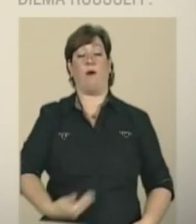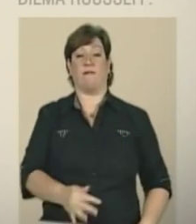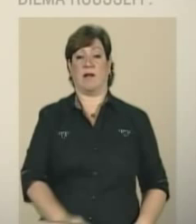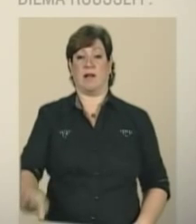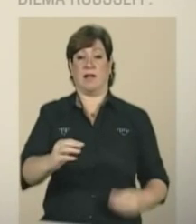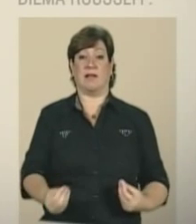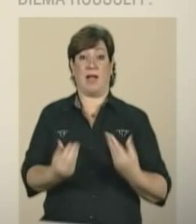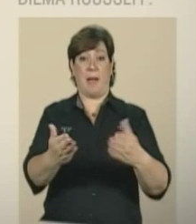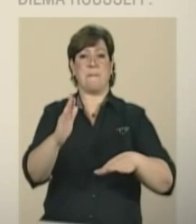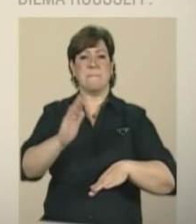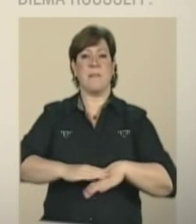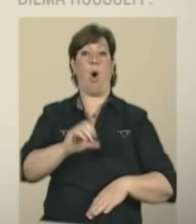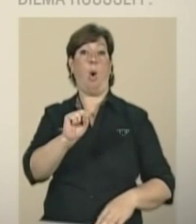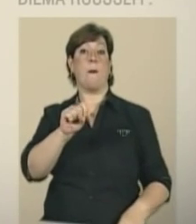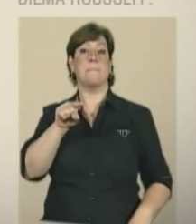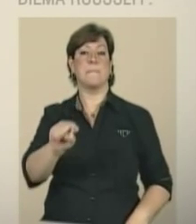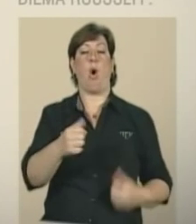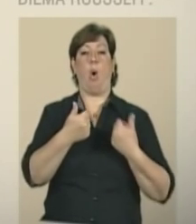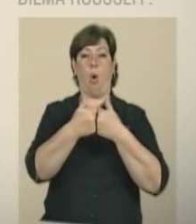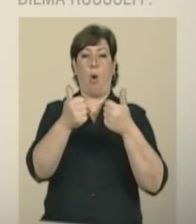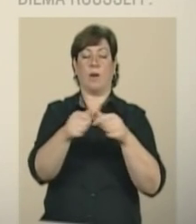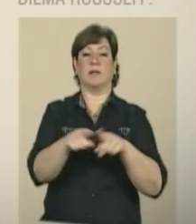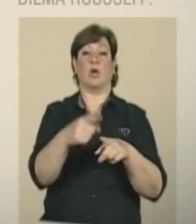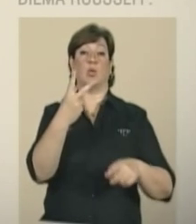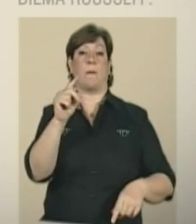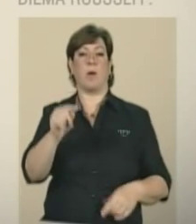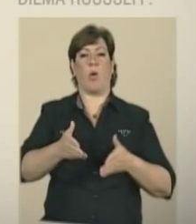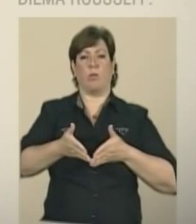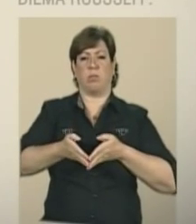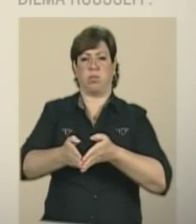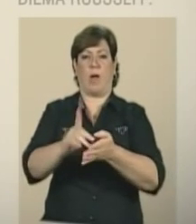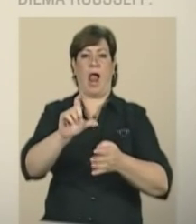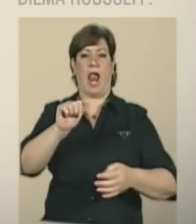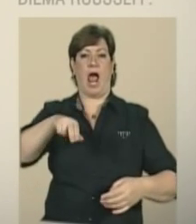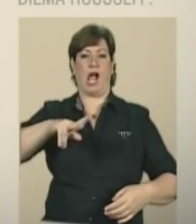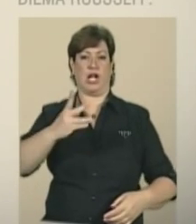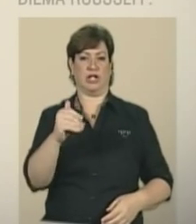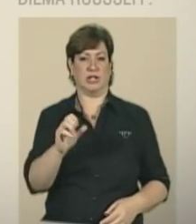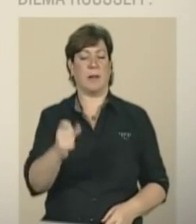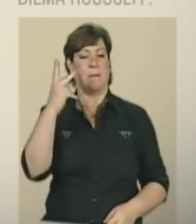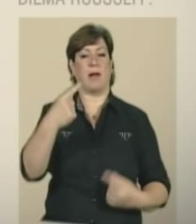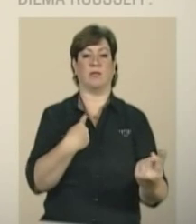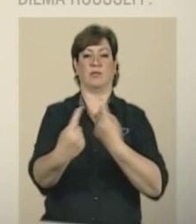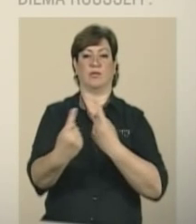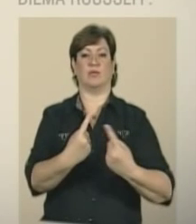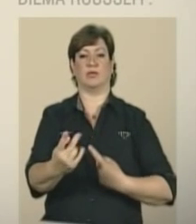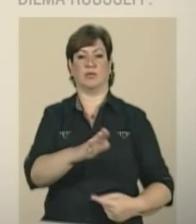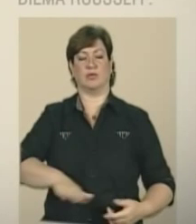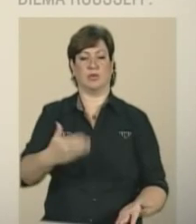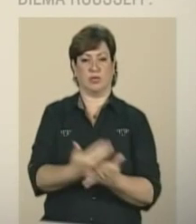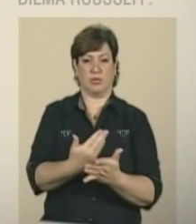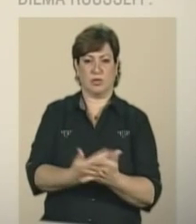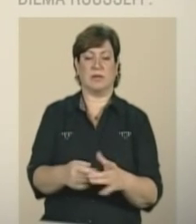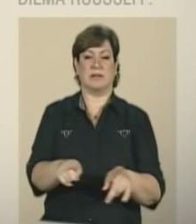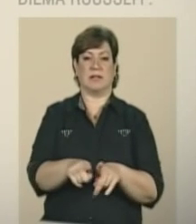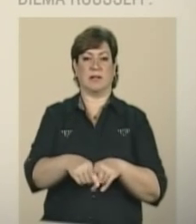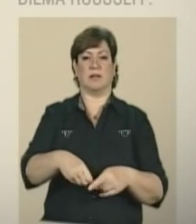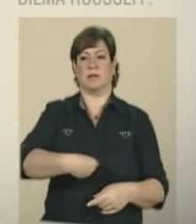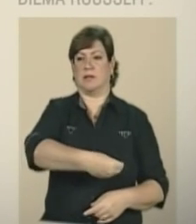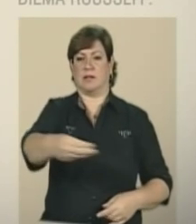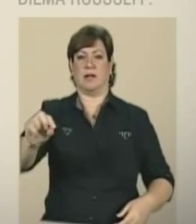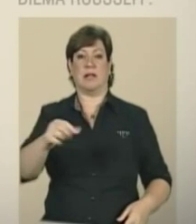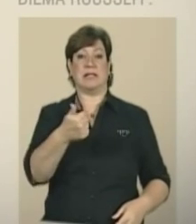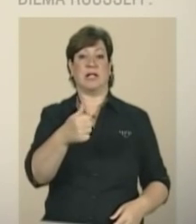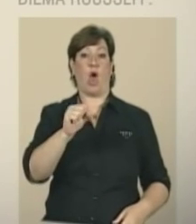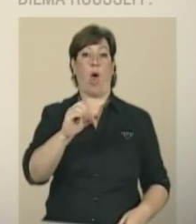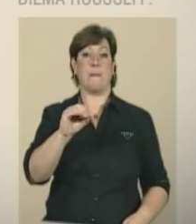mais 8.000 ônibus e 2.000 lanchas para o transporte escolar além de distribuir 180.000